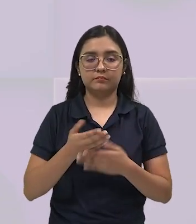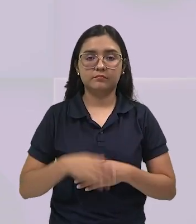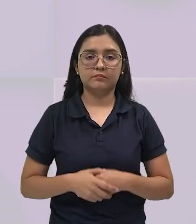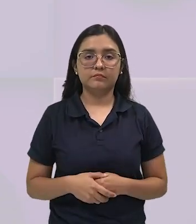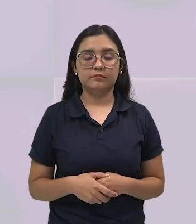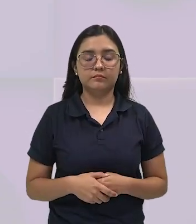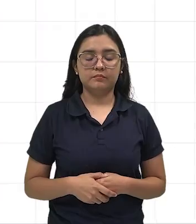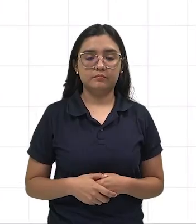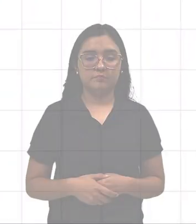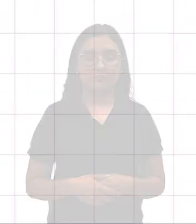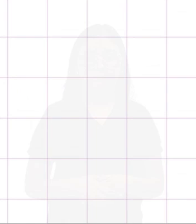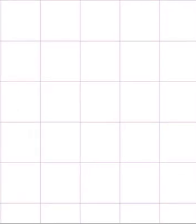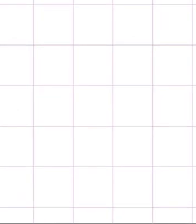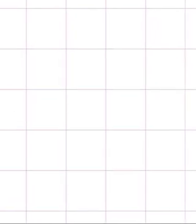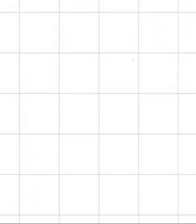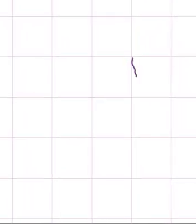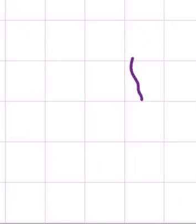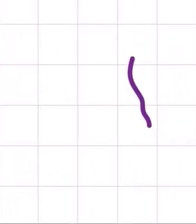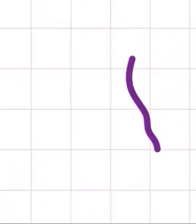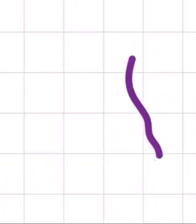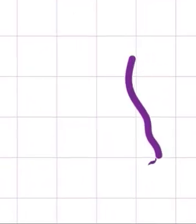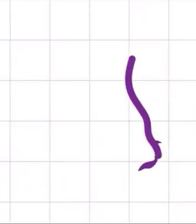aula.